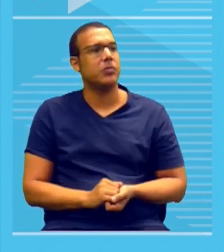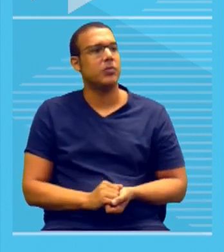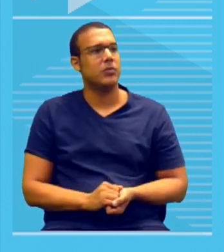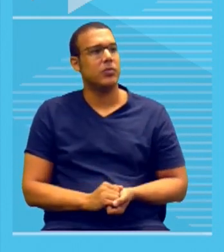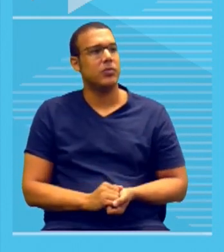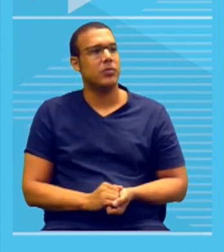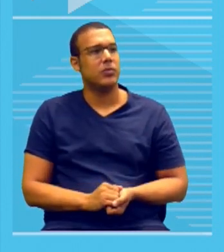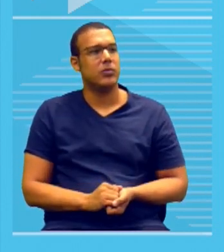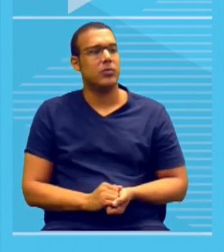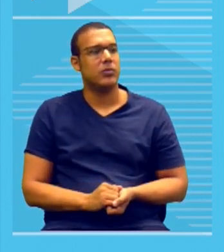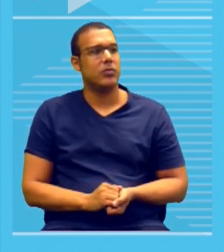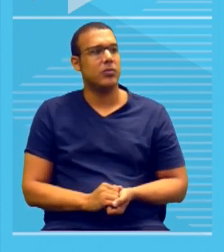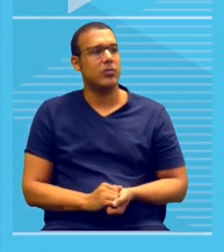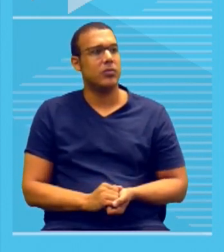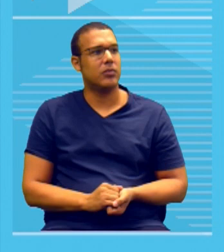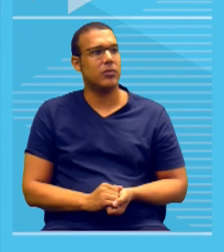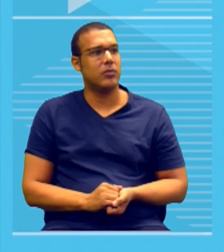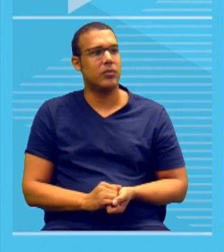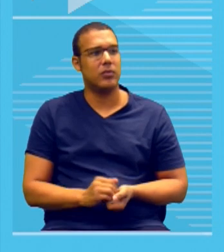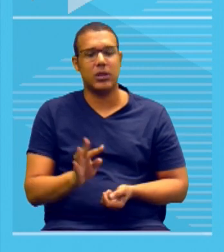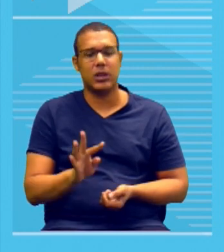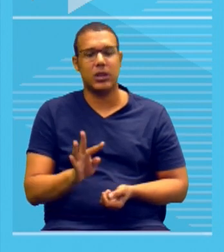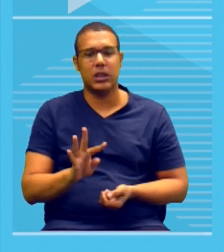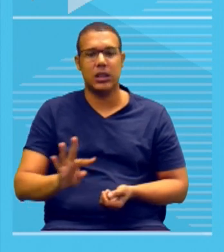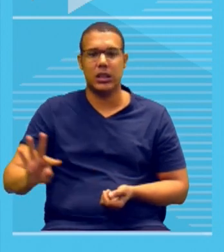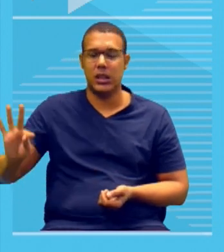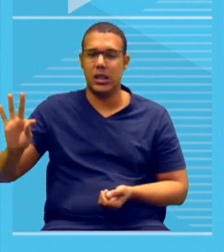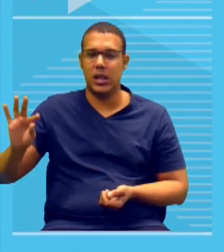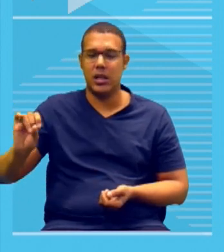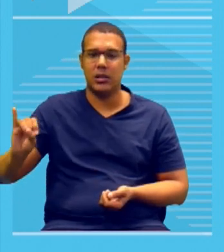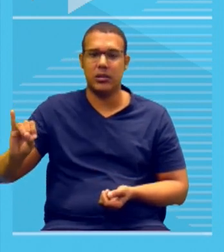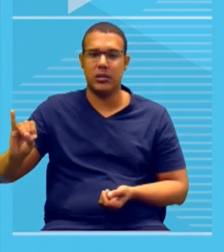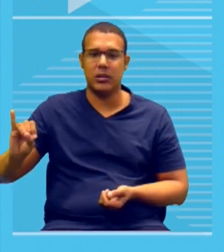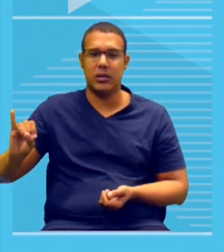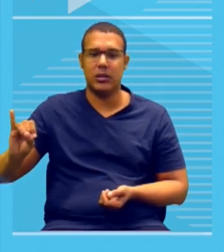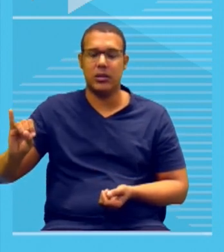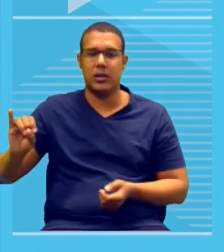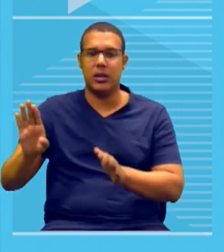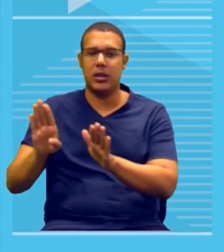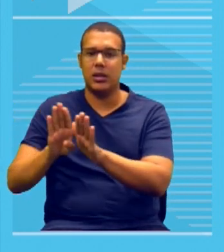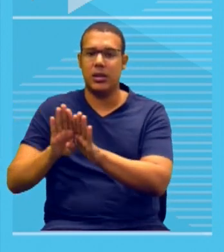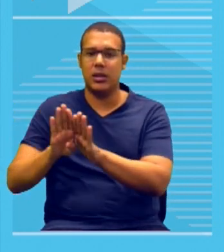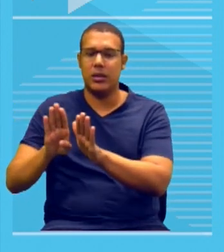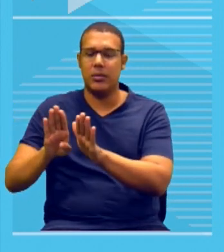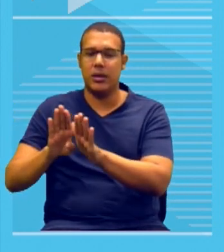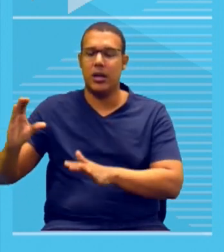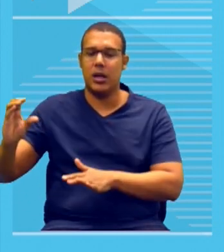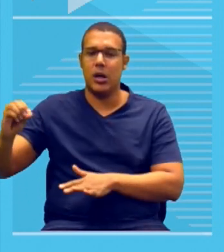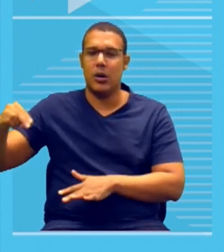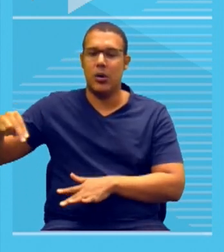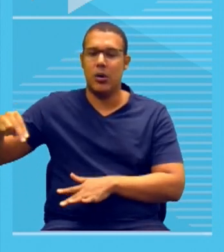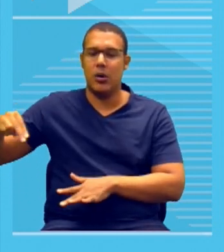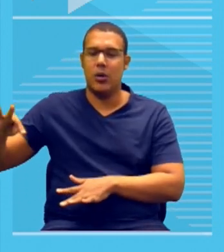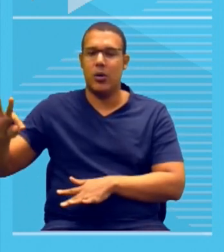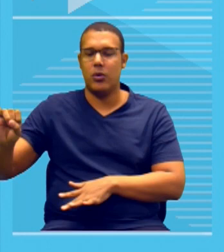o tônico é o Ti com a letra i e também o contigo